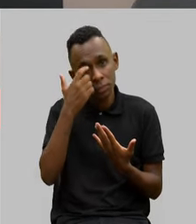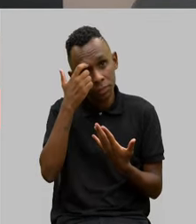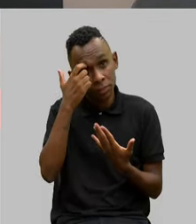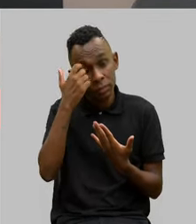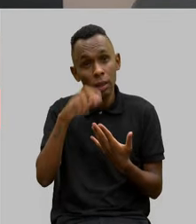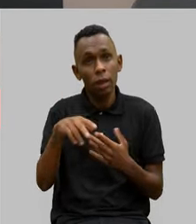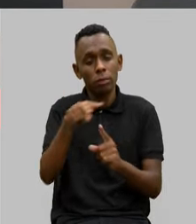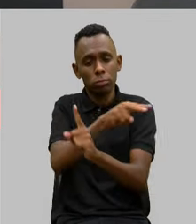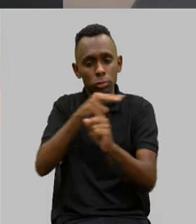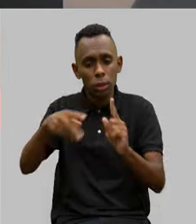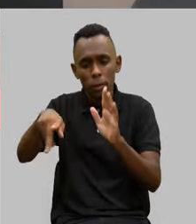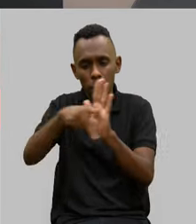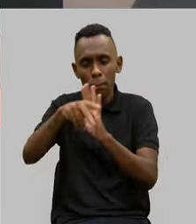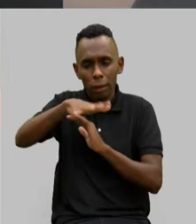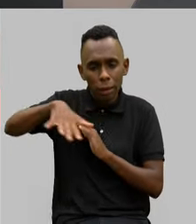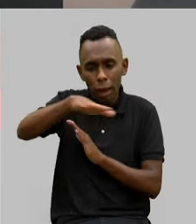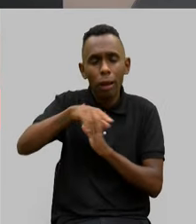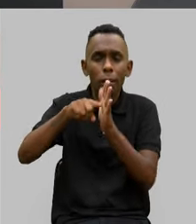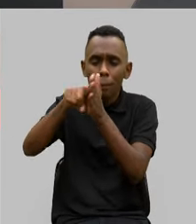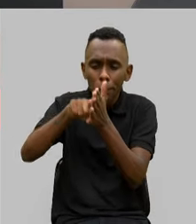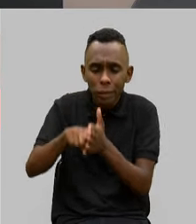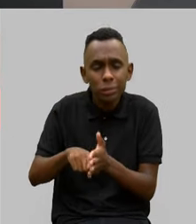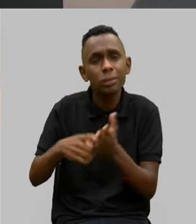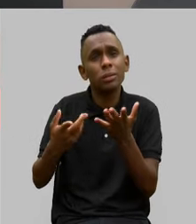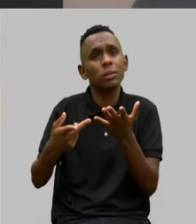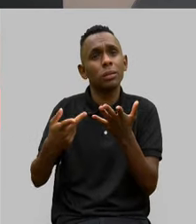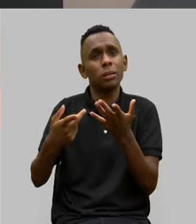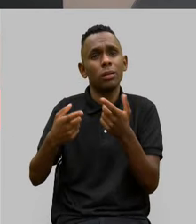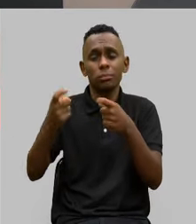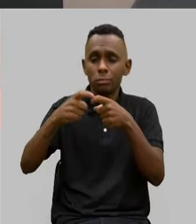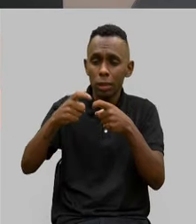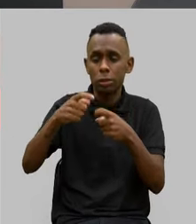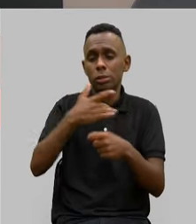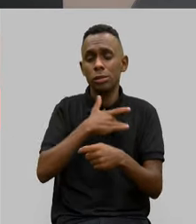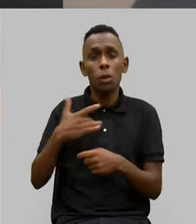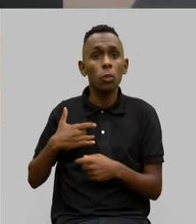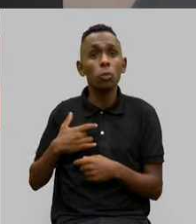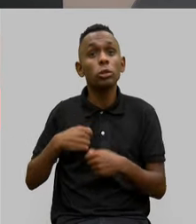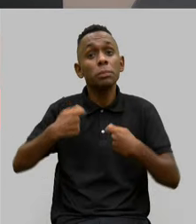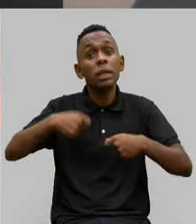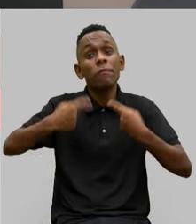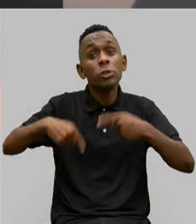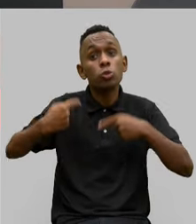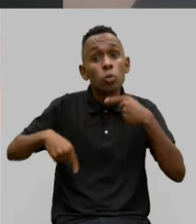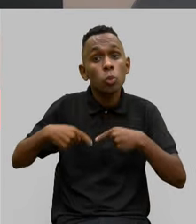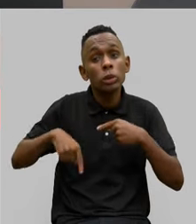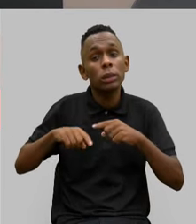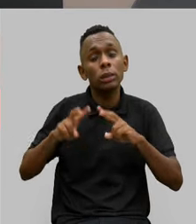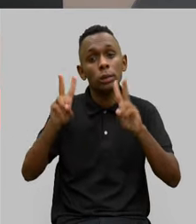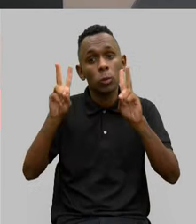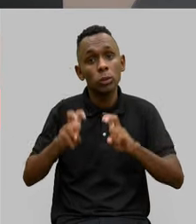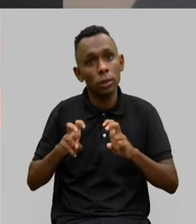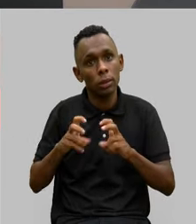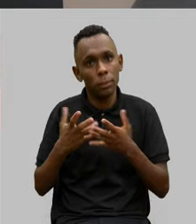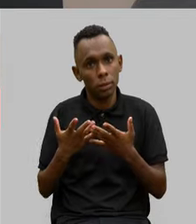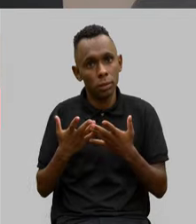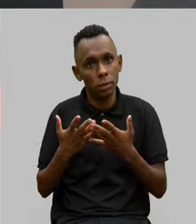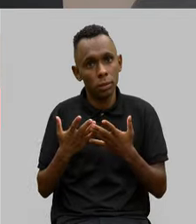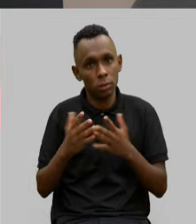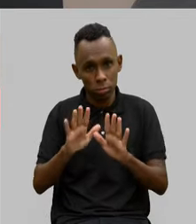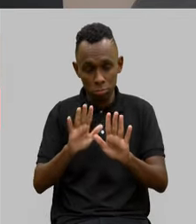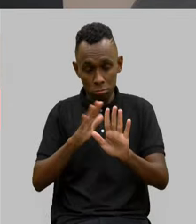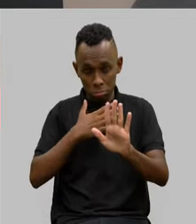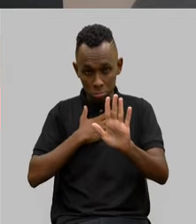viés medicinal A gente devia est discutindo não me não me interpretem